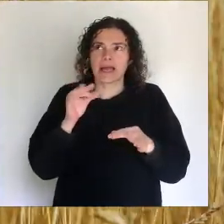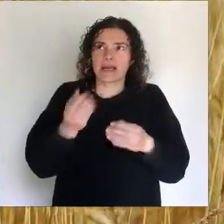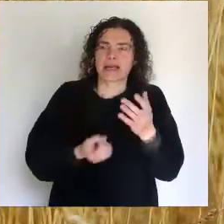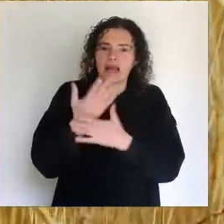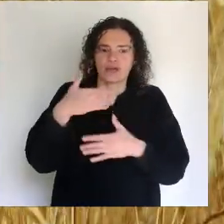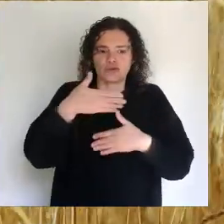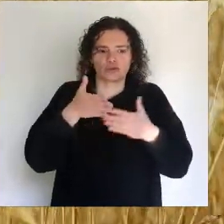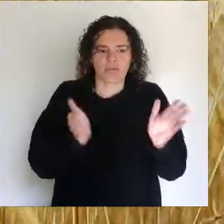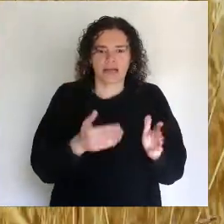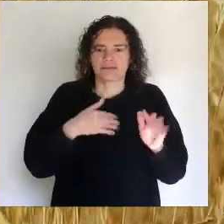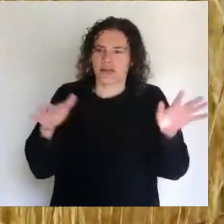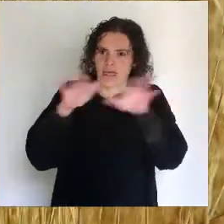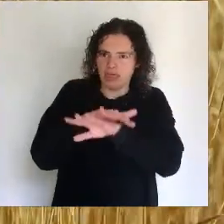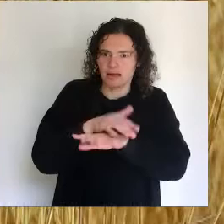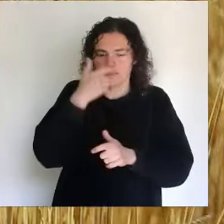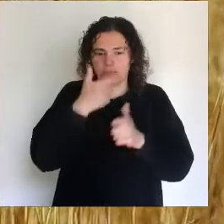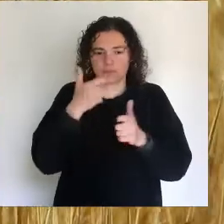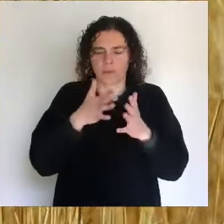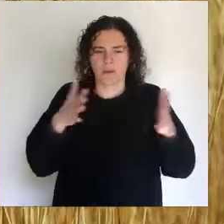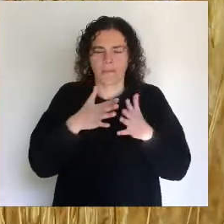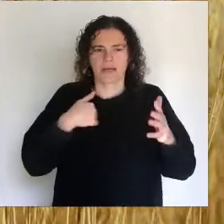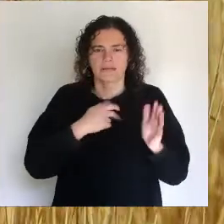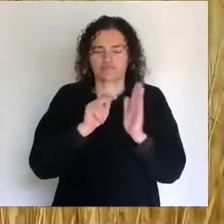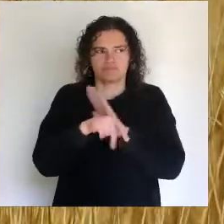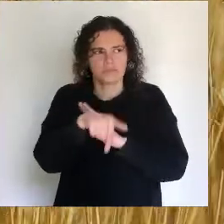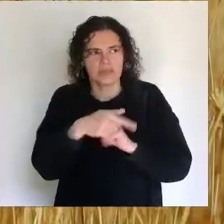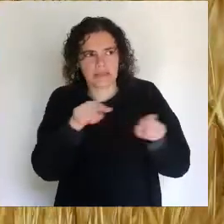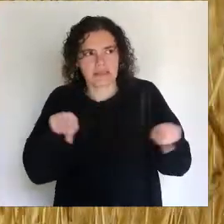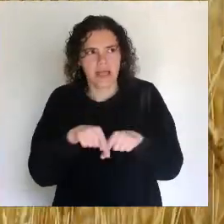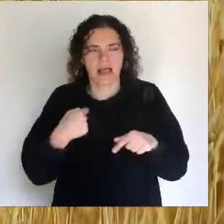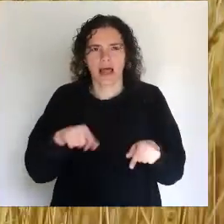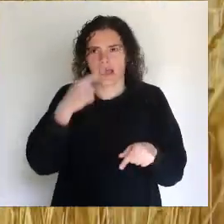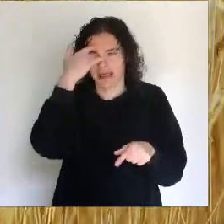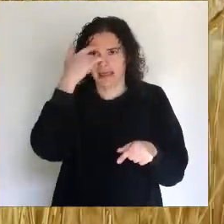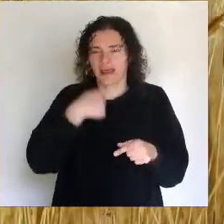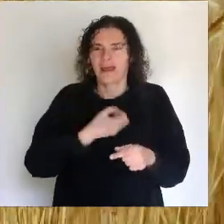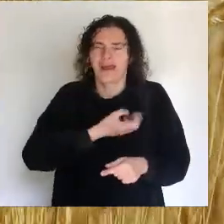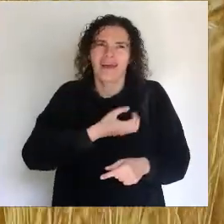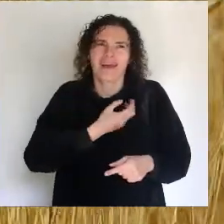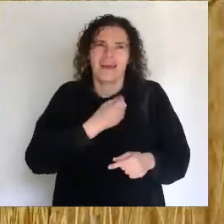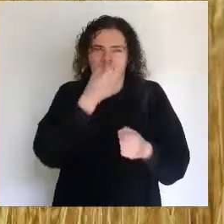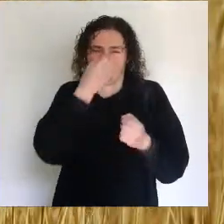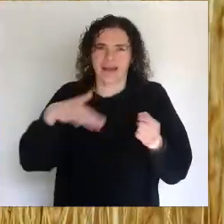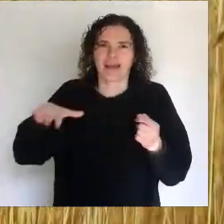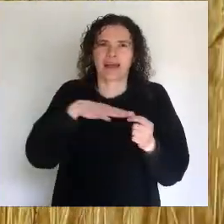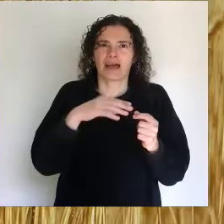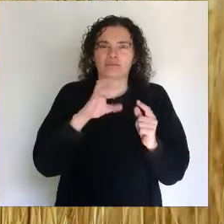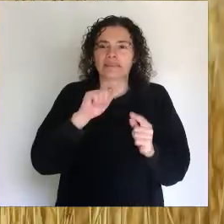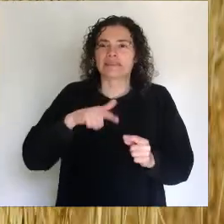ambíguo. Para a maior parte das pessoas, quando entram nesta sala, existe logo aquela ideia romântica do campo de centeio,